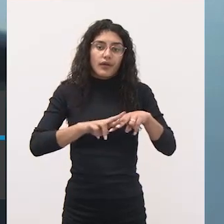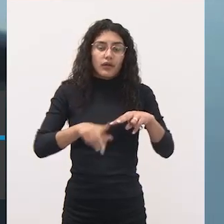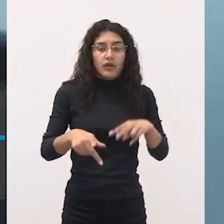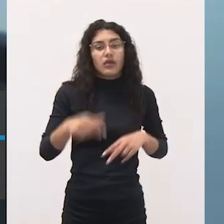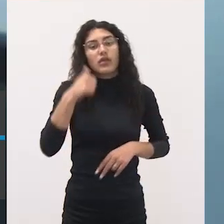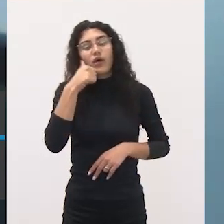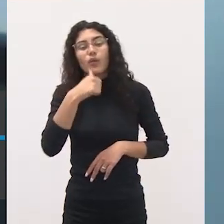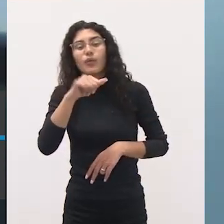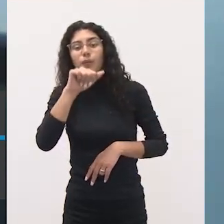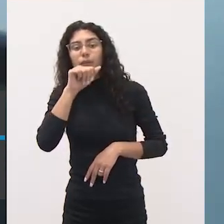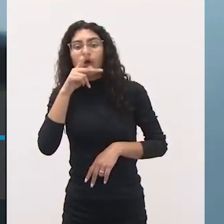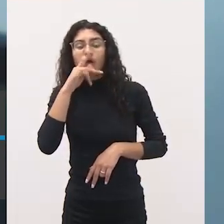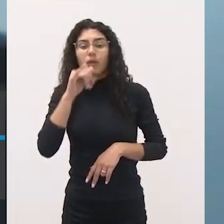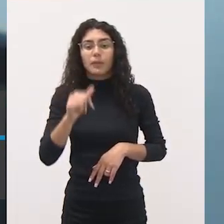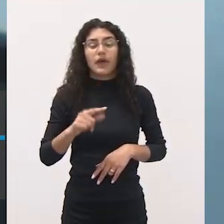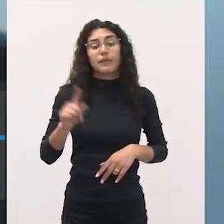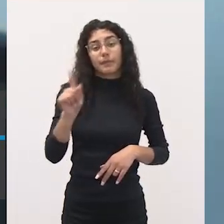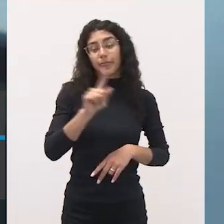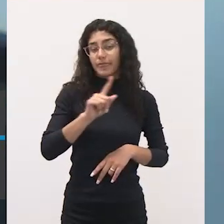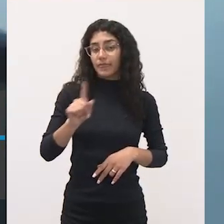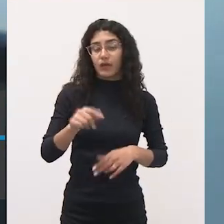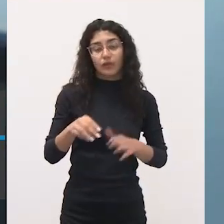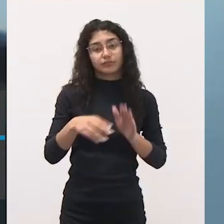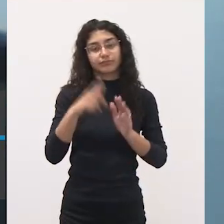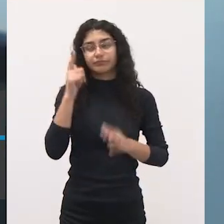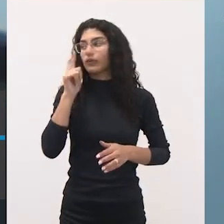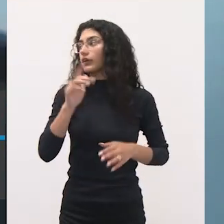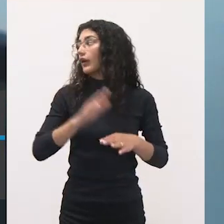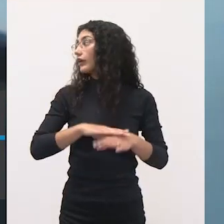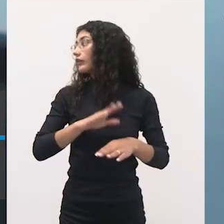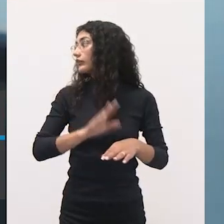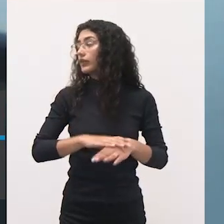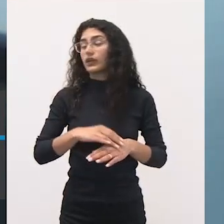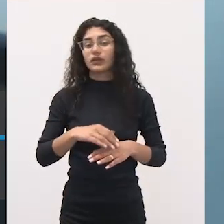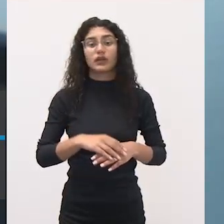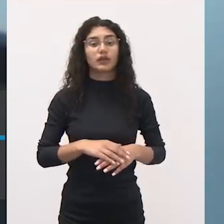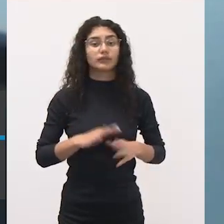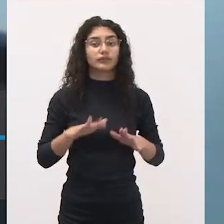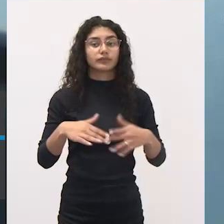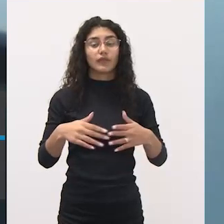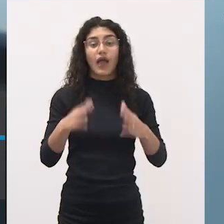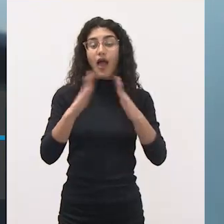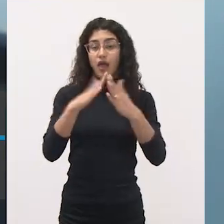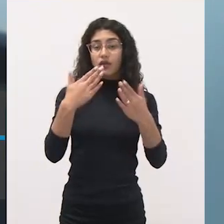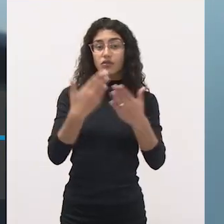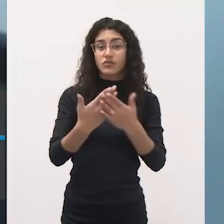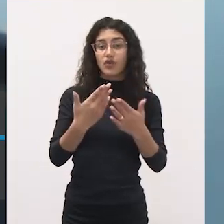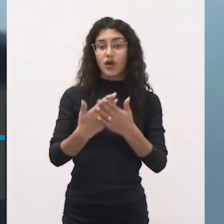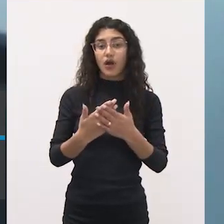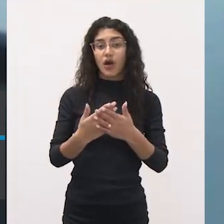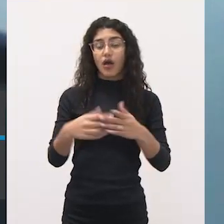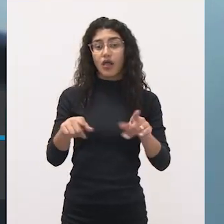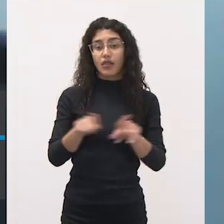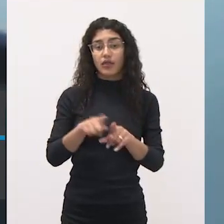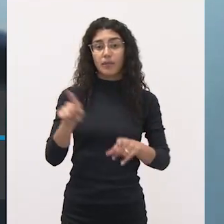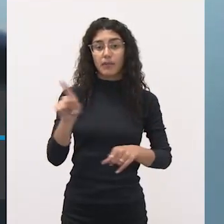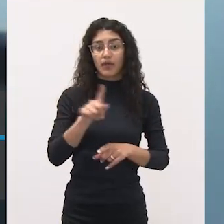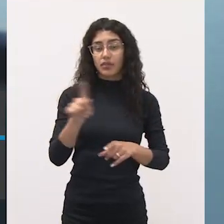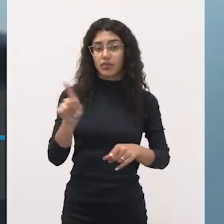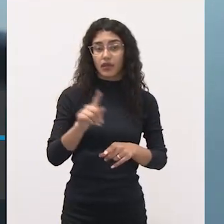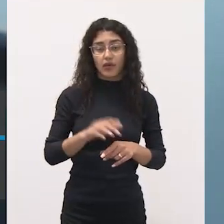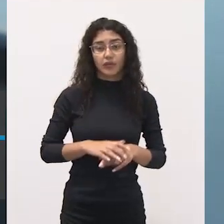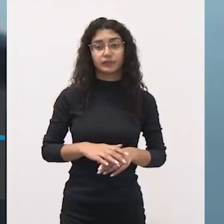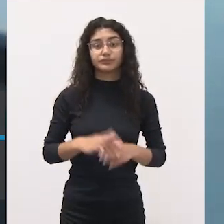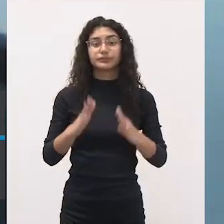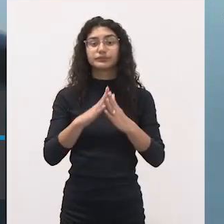são os pais não conseguem dar, a escola também não é esse papel da